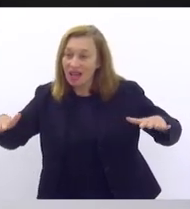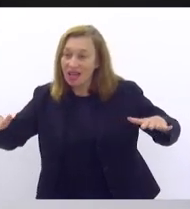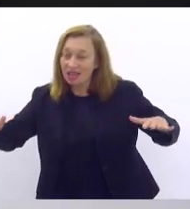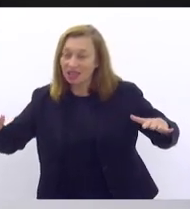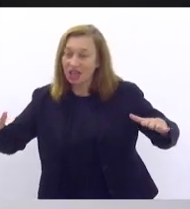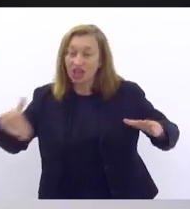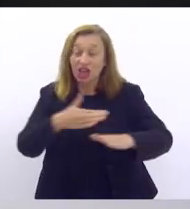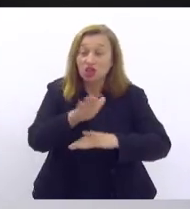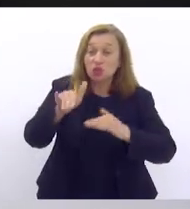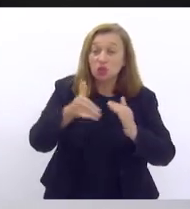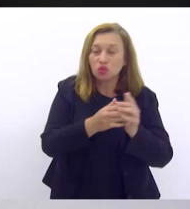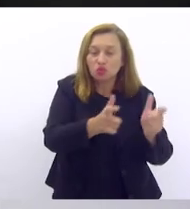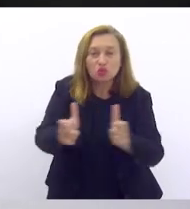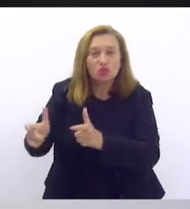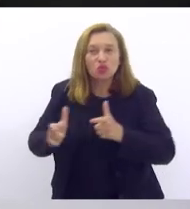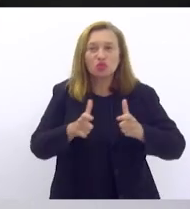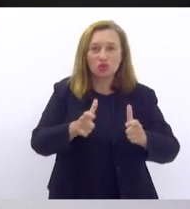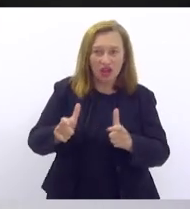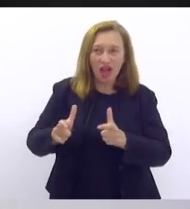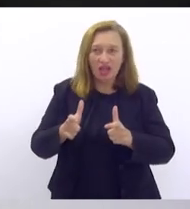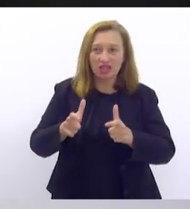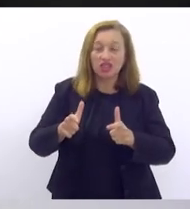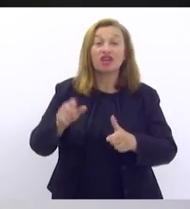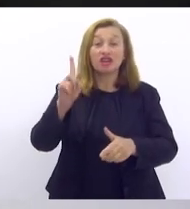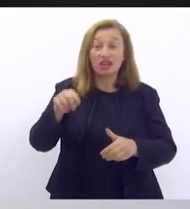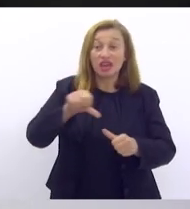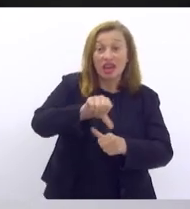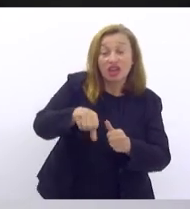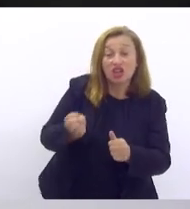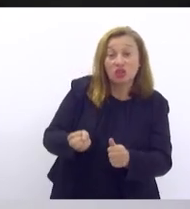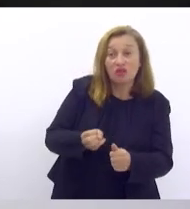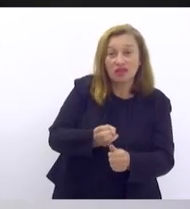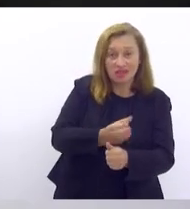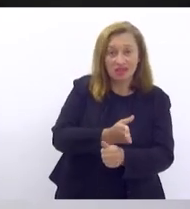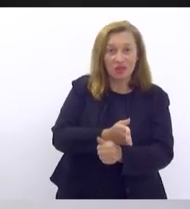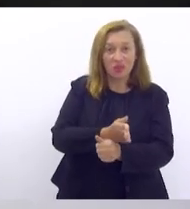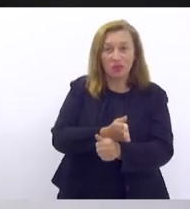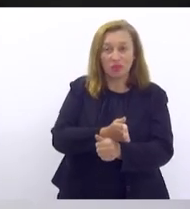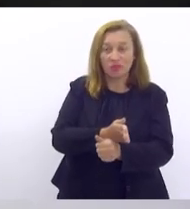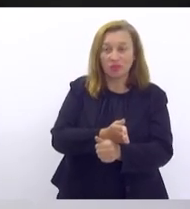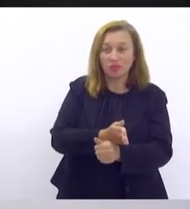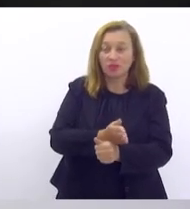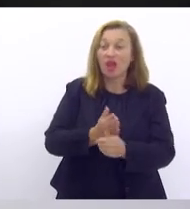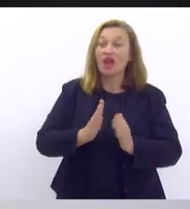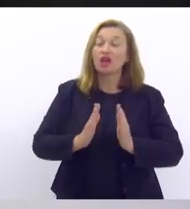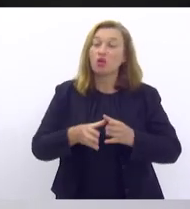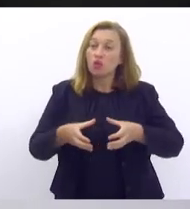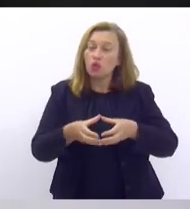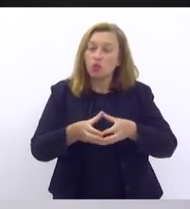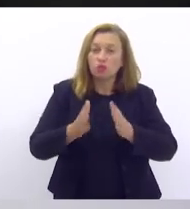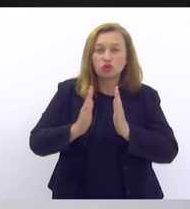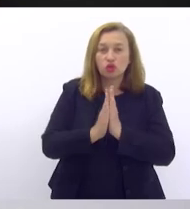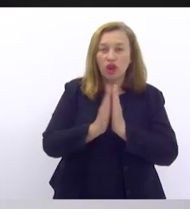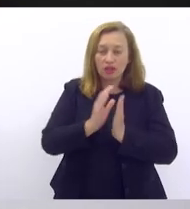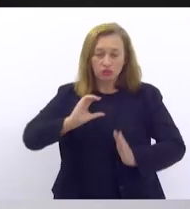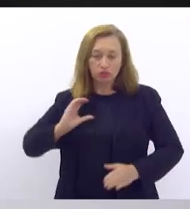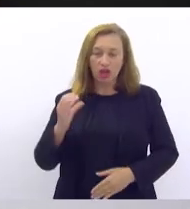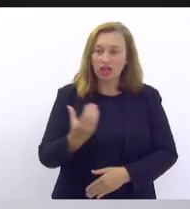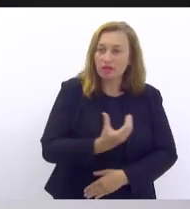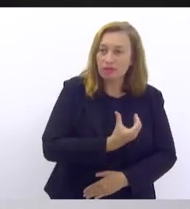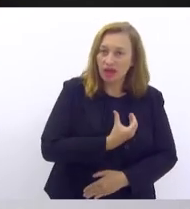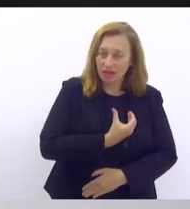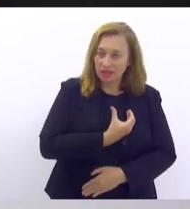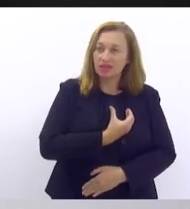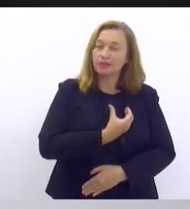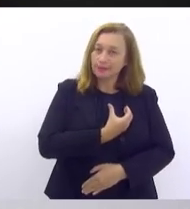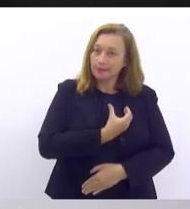os rincões que a renovação carismática ela merece cada vez mais estar onde está,